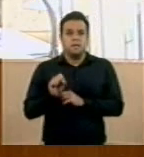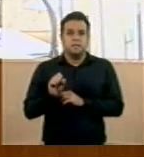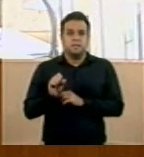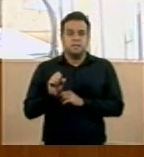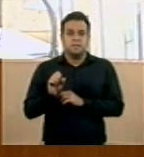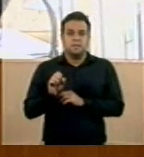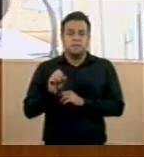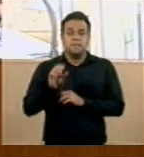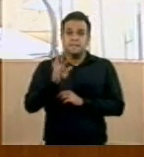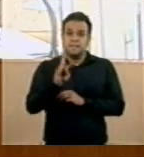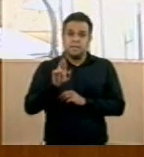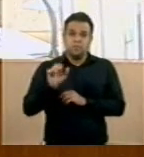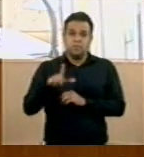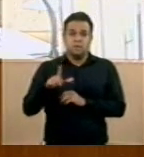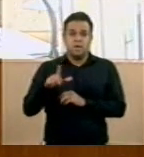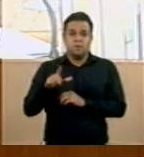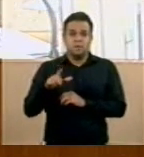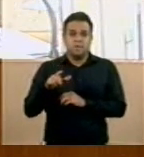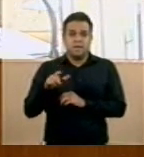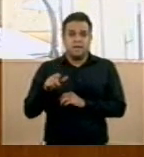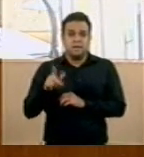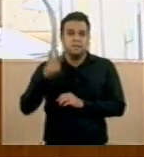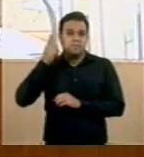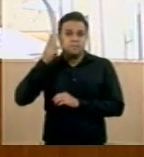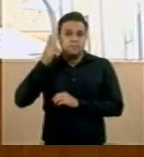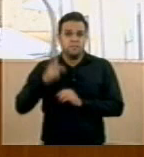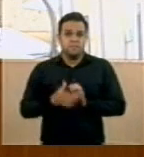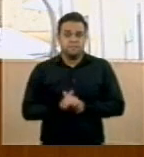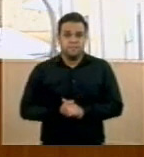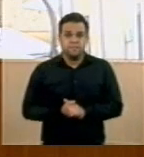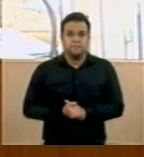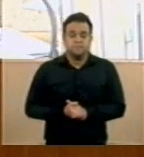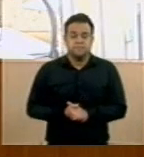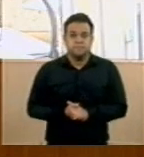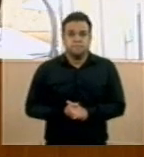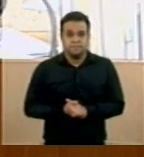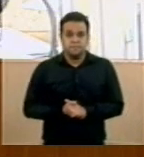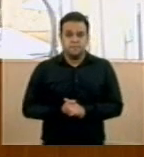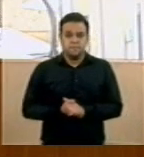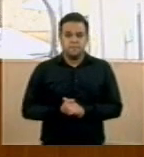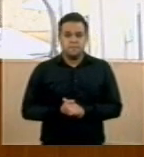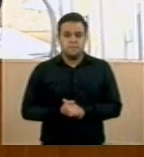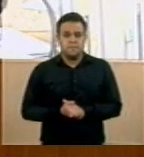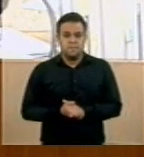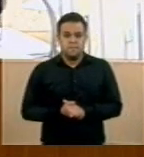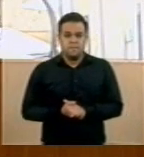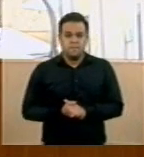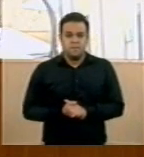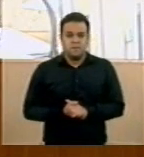Ceará. Também, mas no final dessa sessão, ministro, será